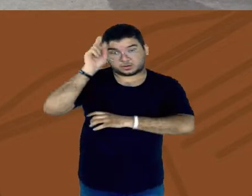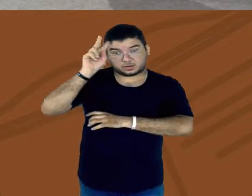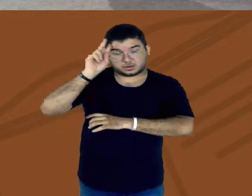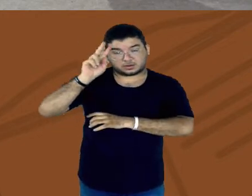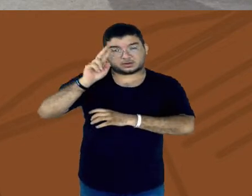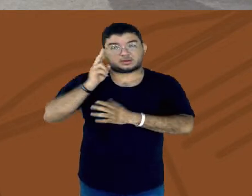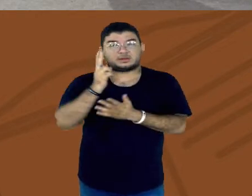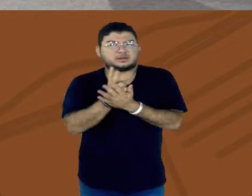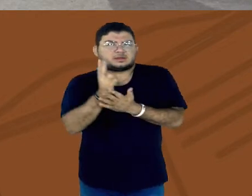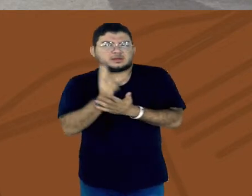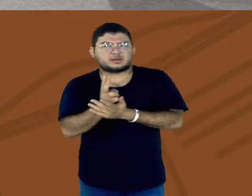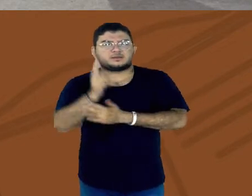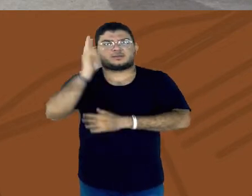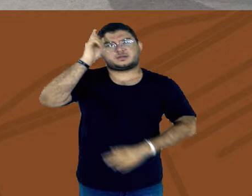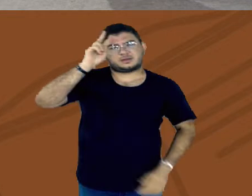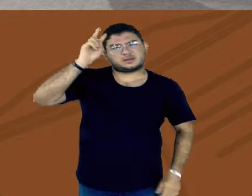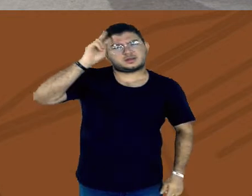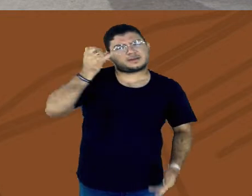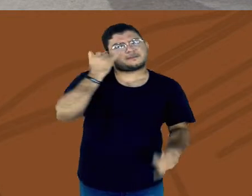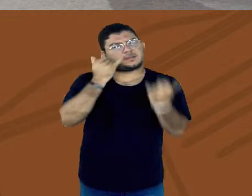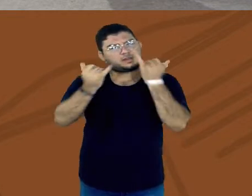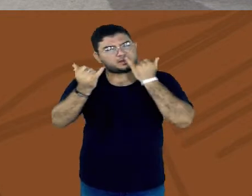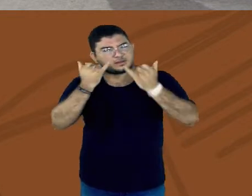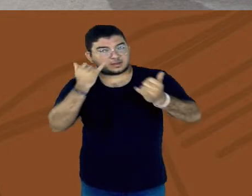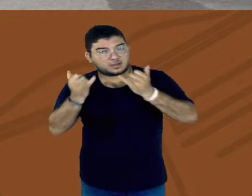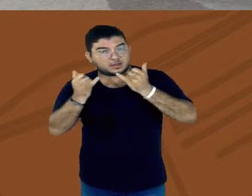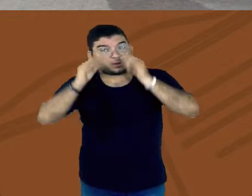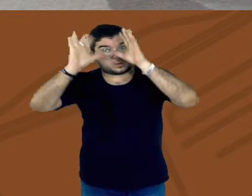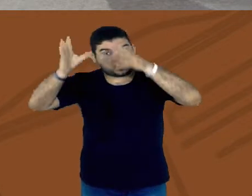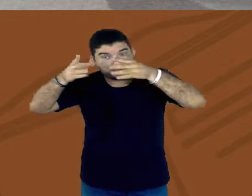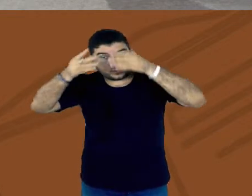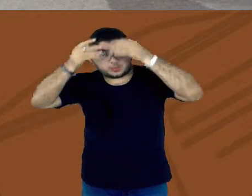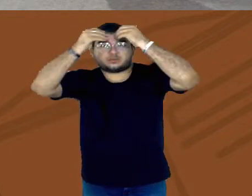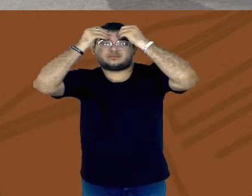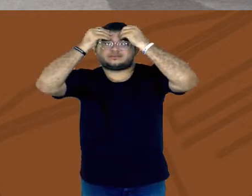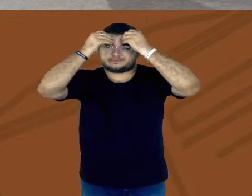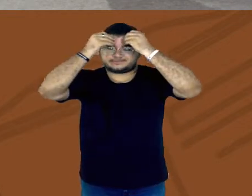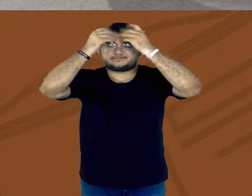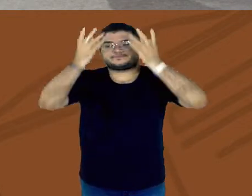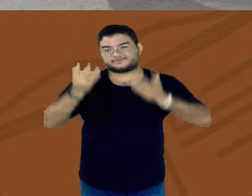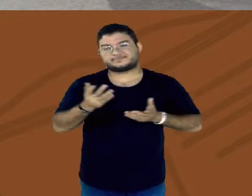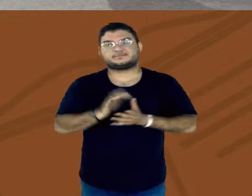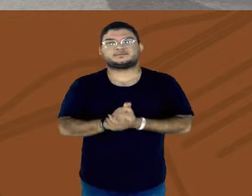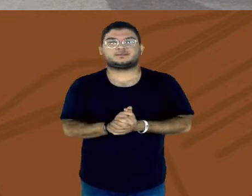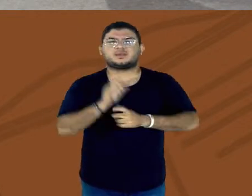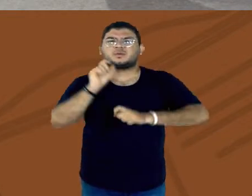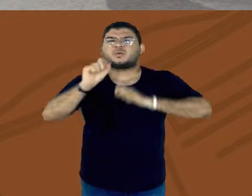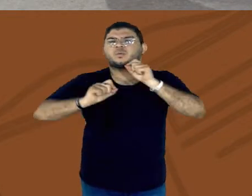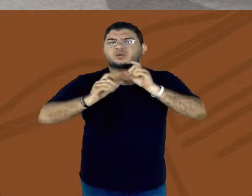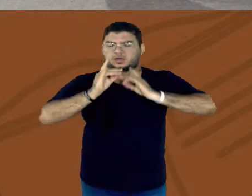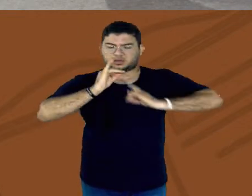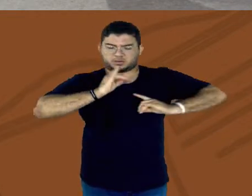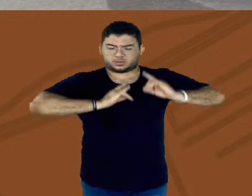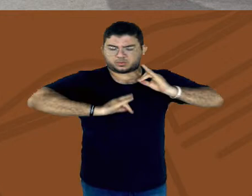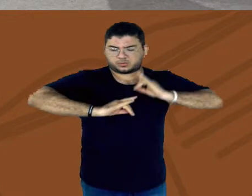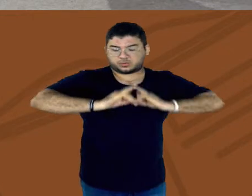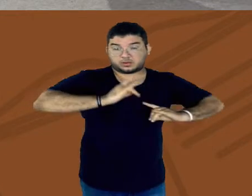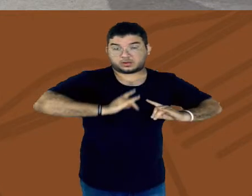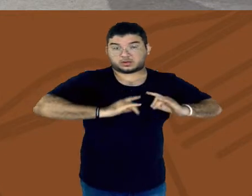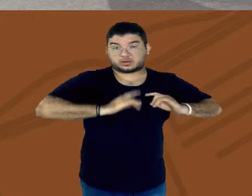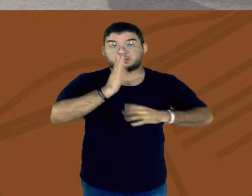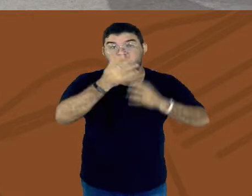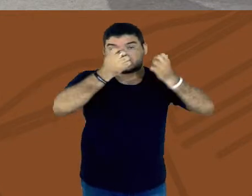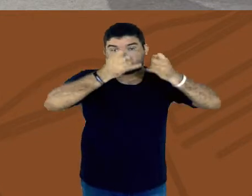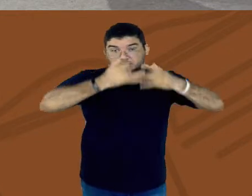cada vez que a gente repete a informação, ela tende a fixar em nossa mente. Então, o que são hormônios? Eu falei que hormônios